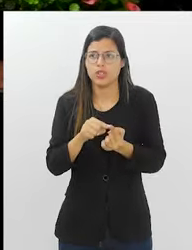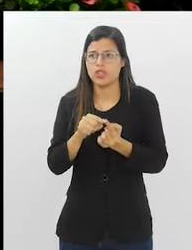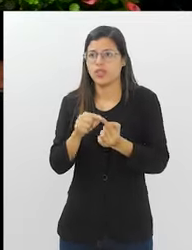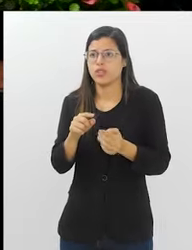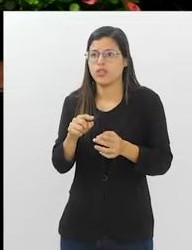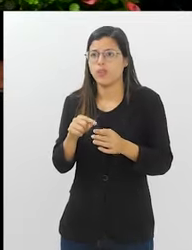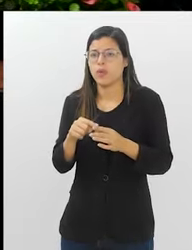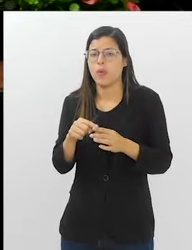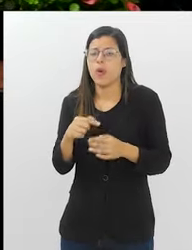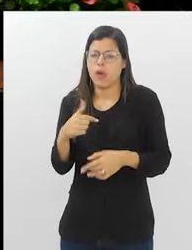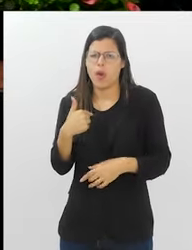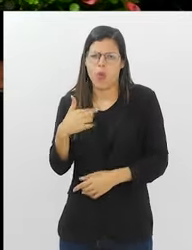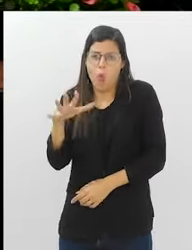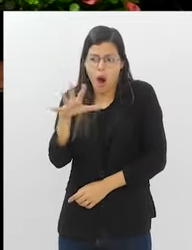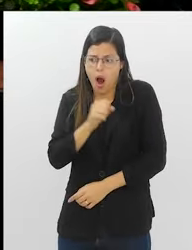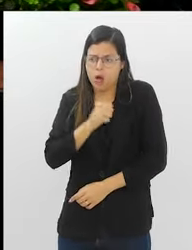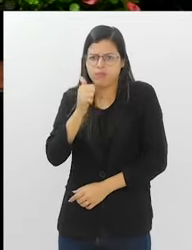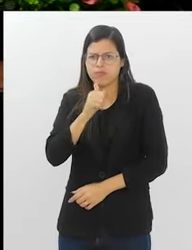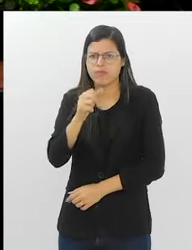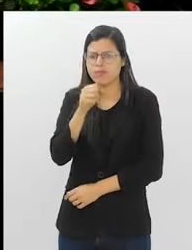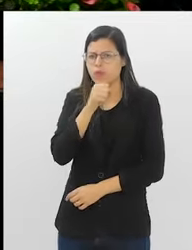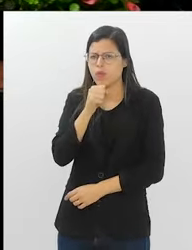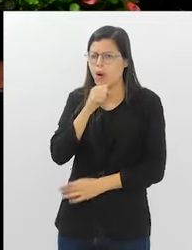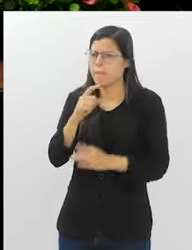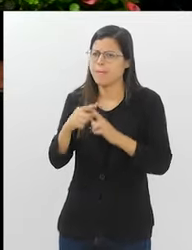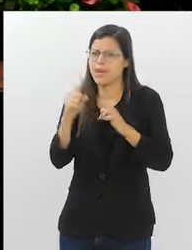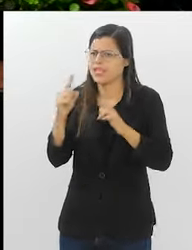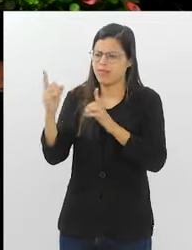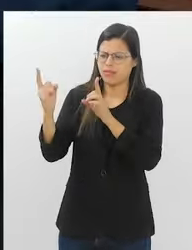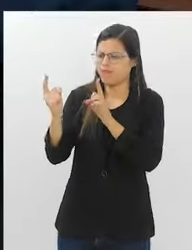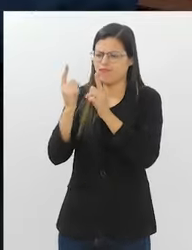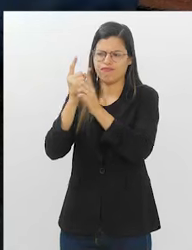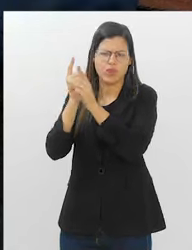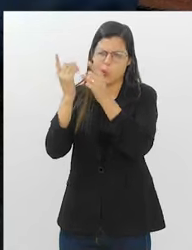ela não vem toda hora, eu até reclamo de vez em quando, para me ajudar.